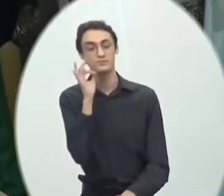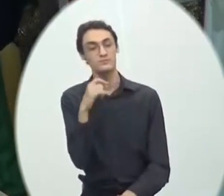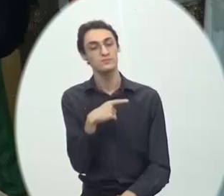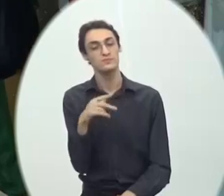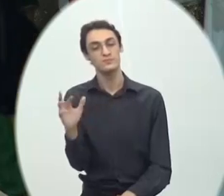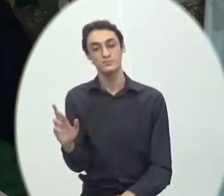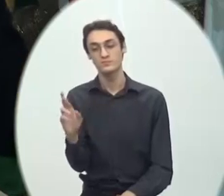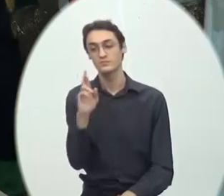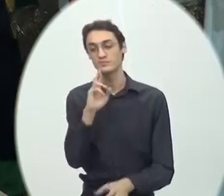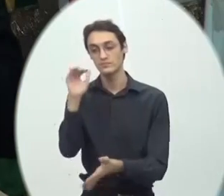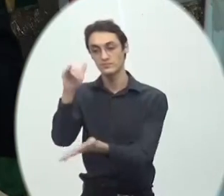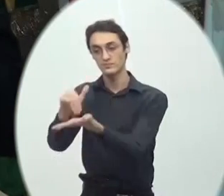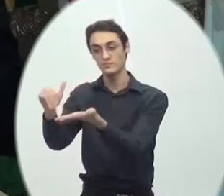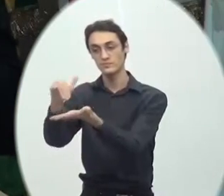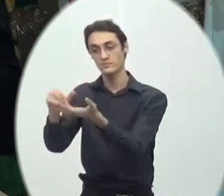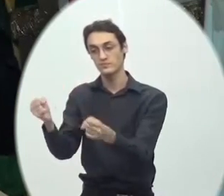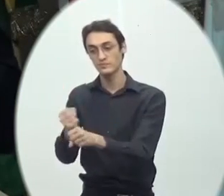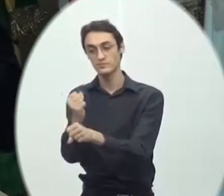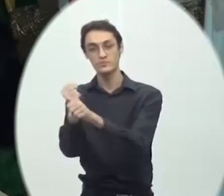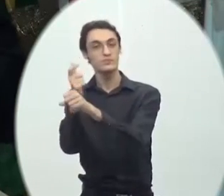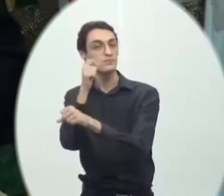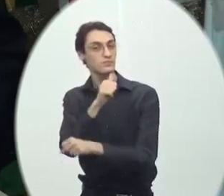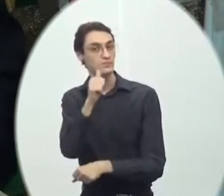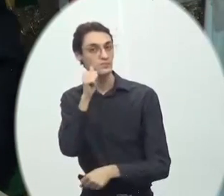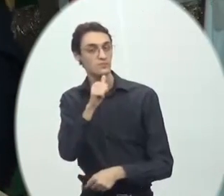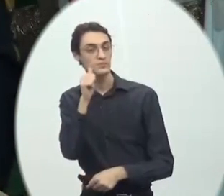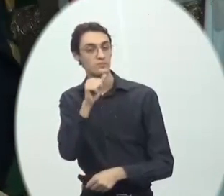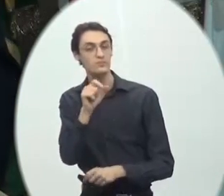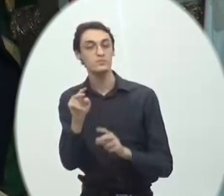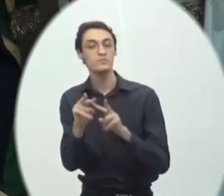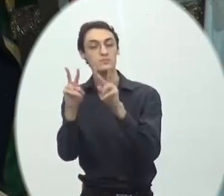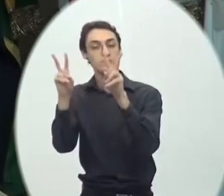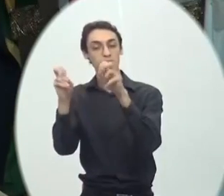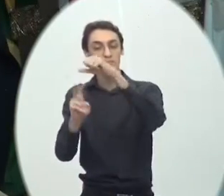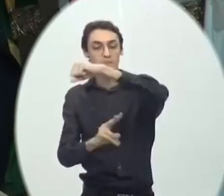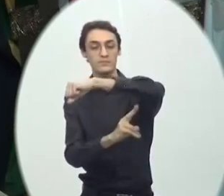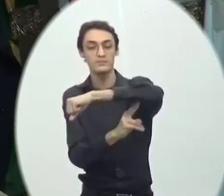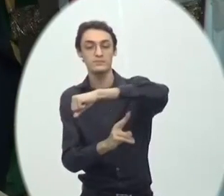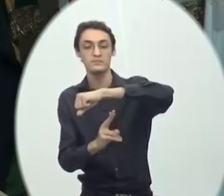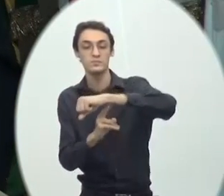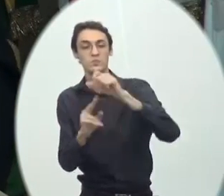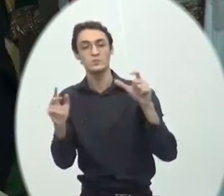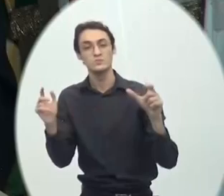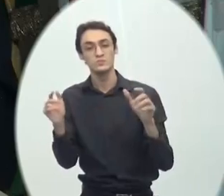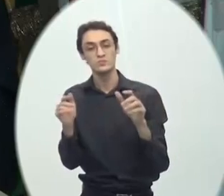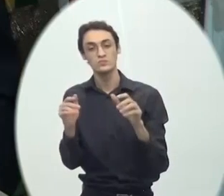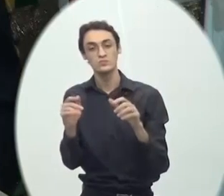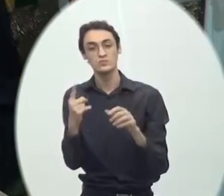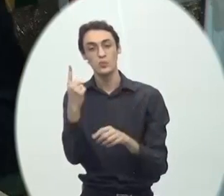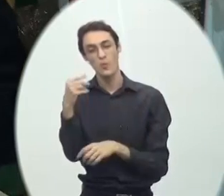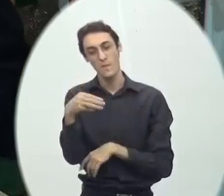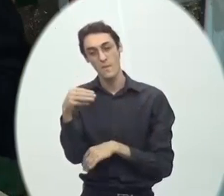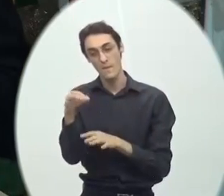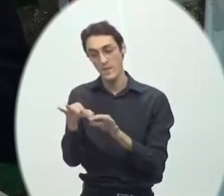obtive uma resposta da secretária de obras sobre uma ponte, uma pequena ponte de